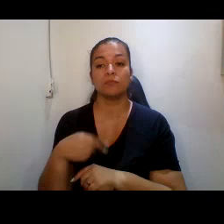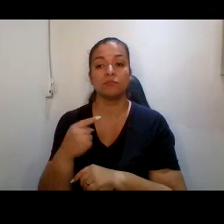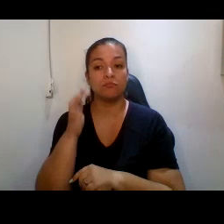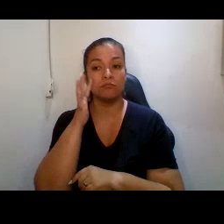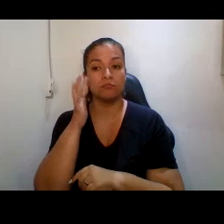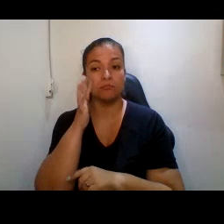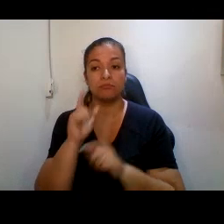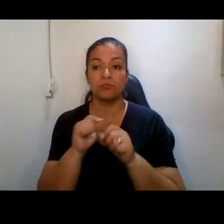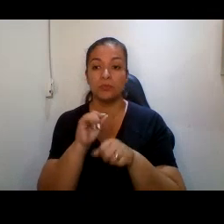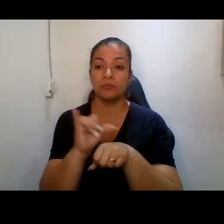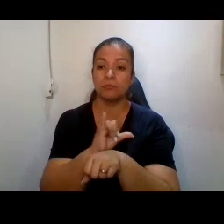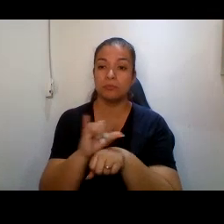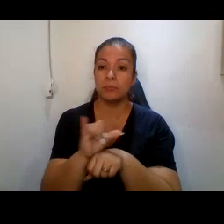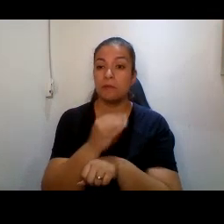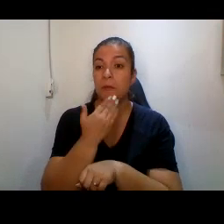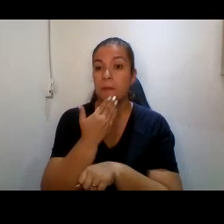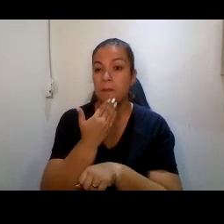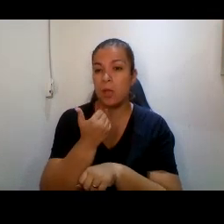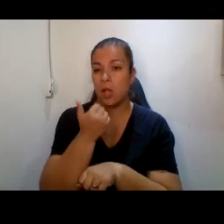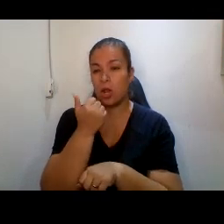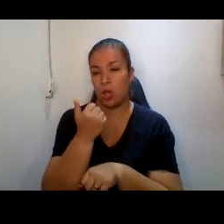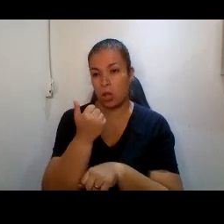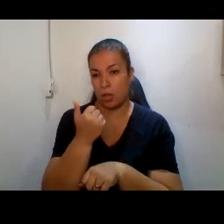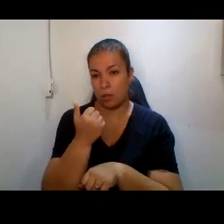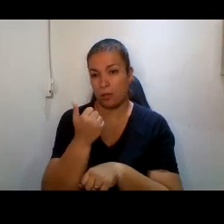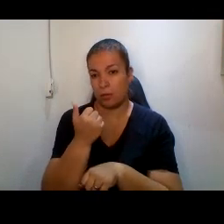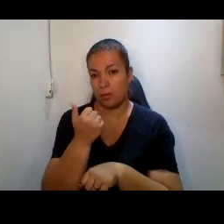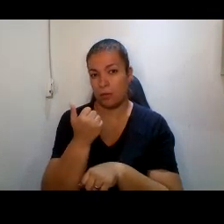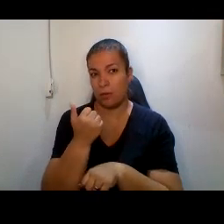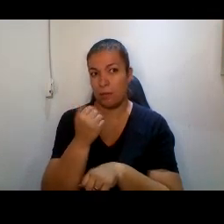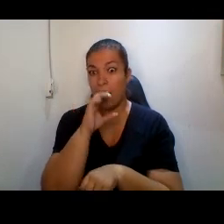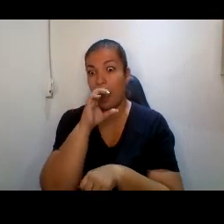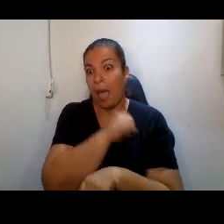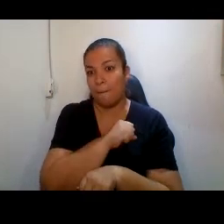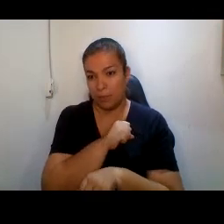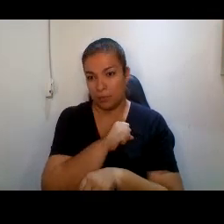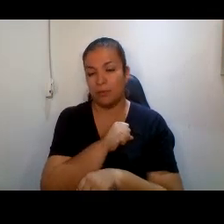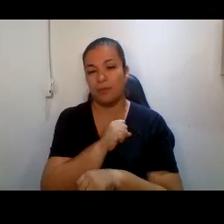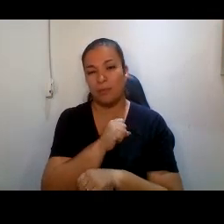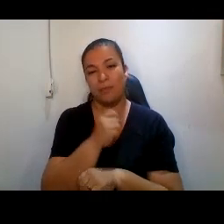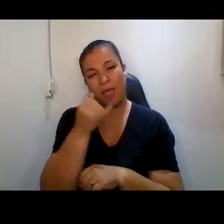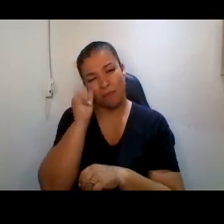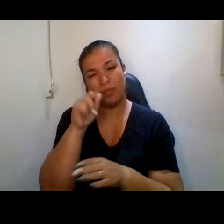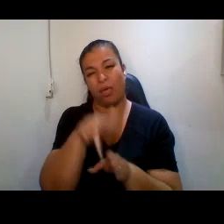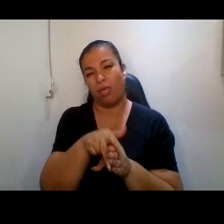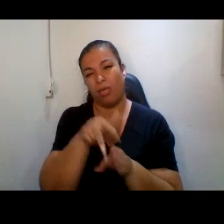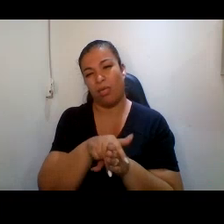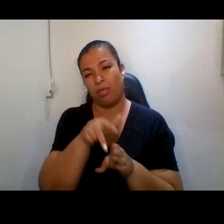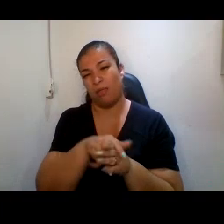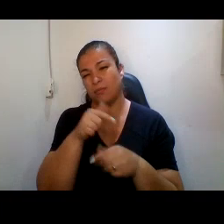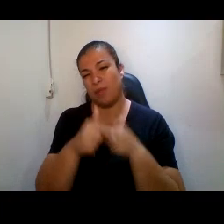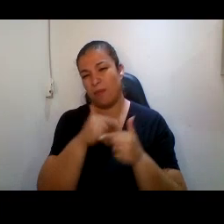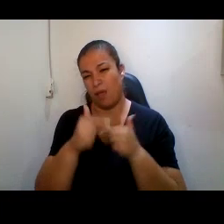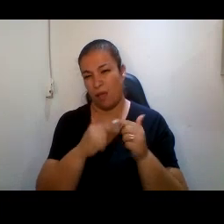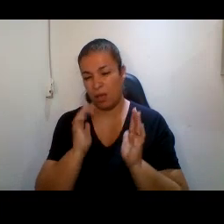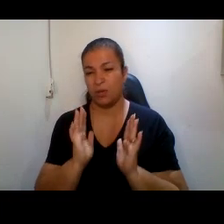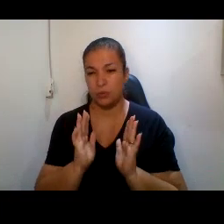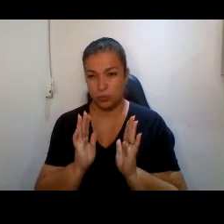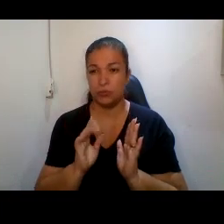maneira mais ágil para que a gente tivesse menos trabalho, né? Então, a gente ia